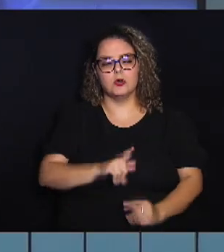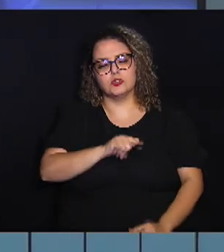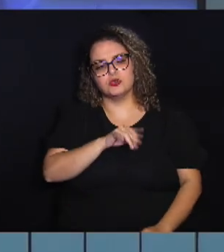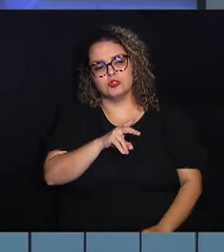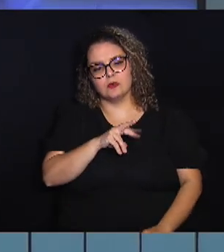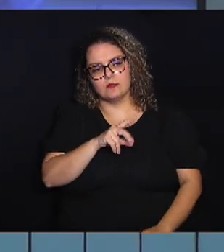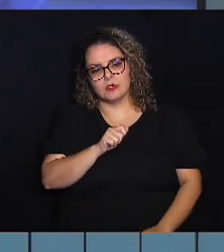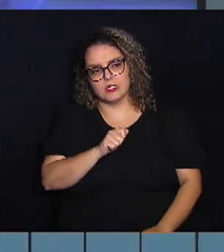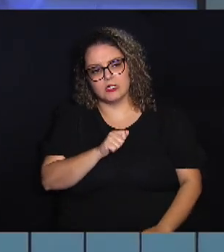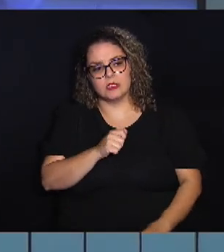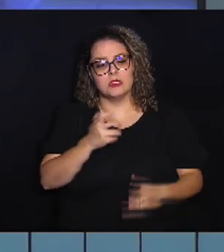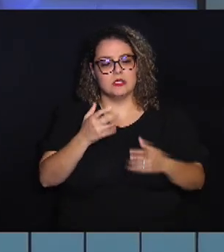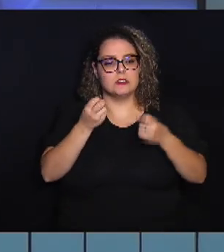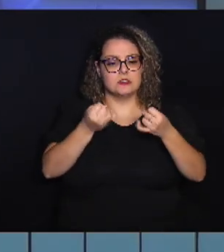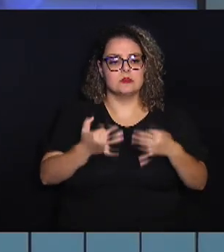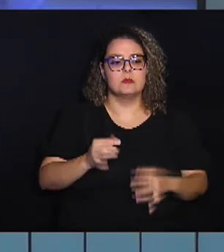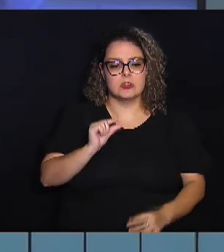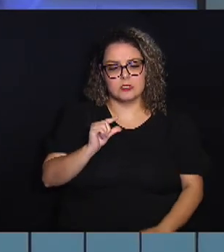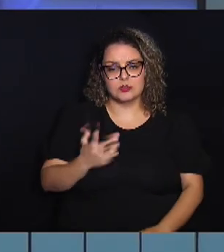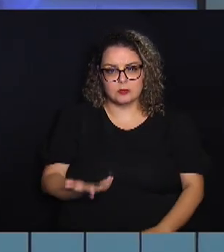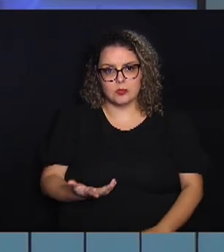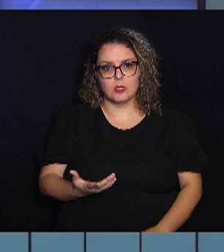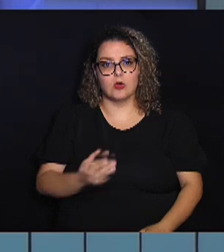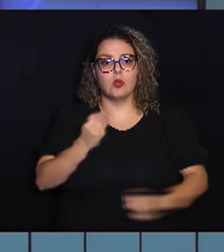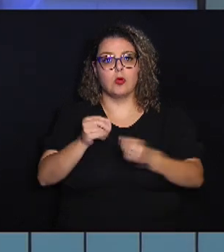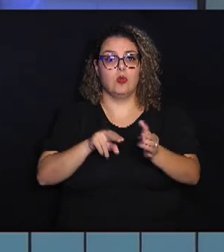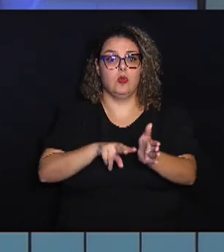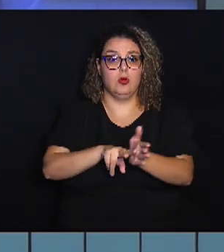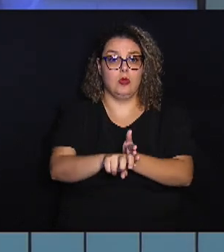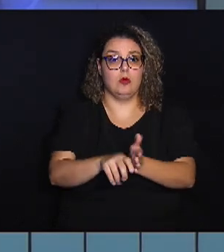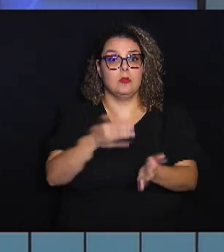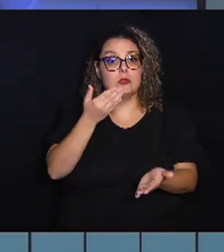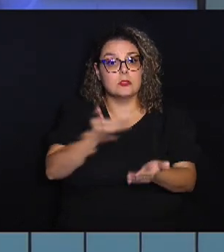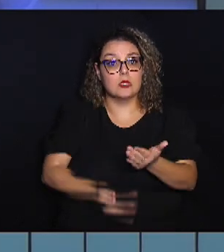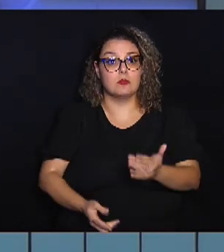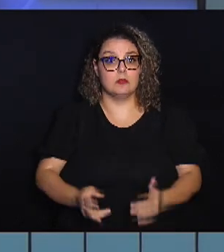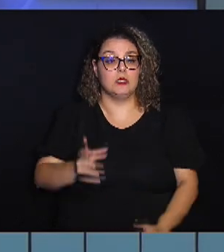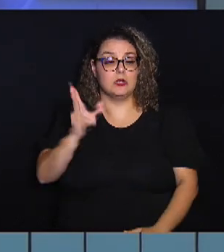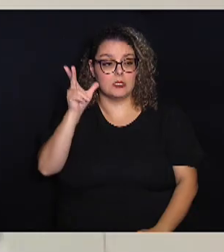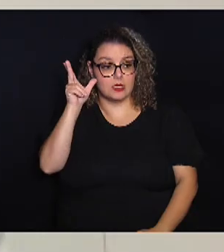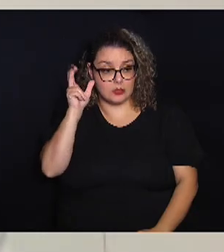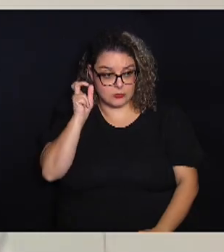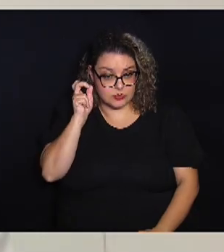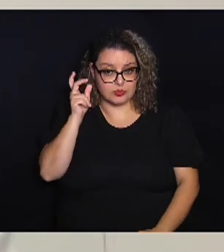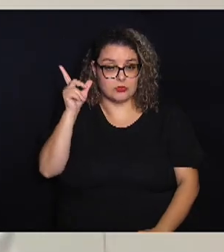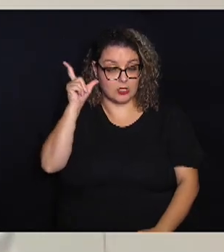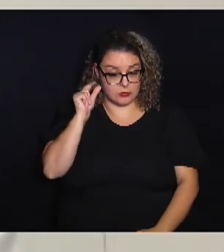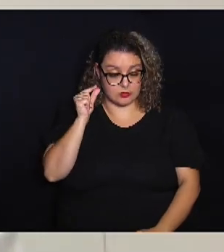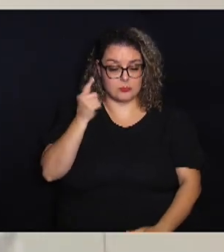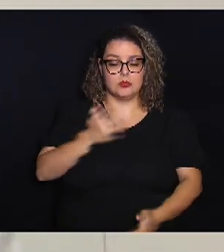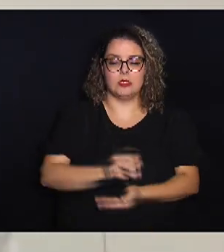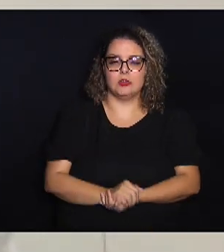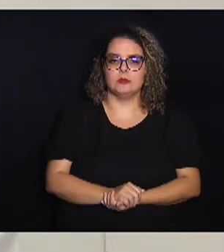você explicasse um pouquinho como que é feito o diagnóstico da perda auditiva.